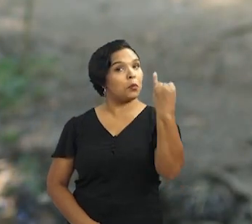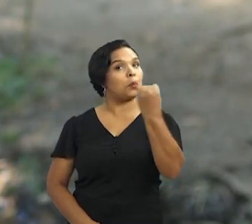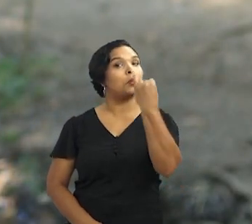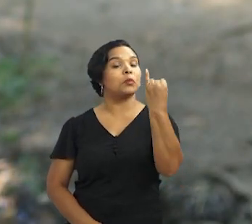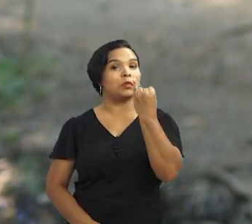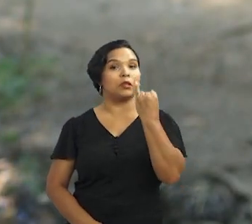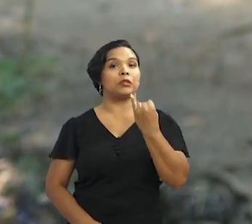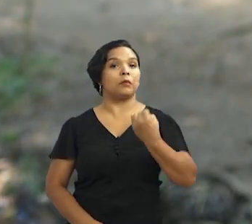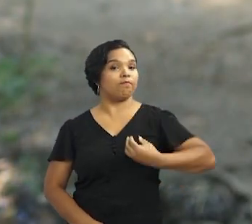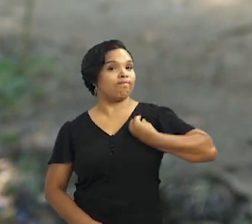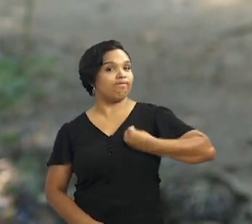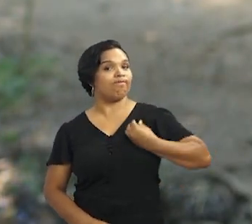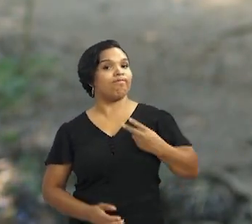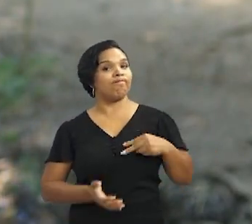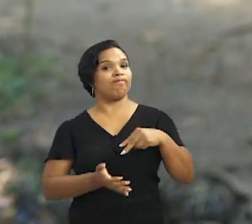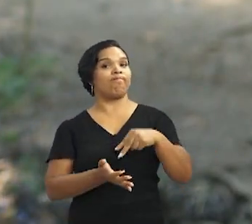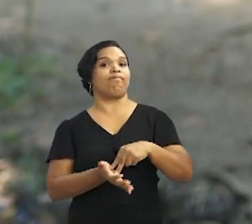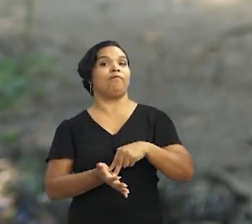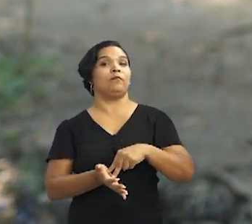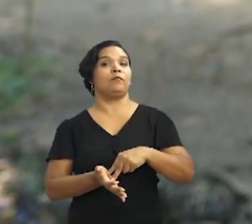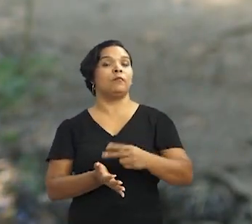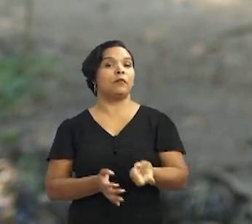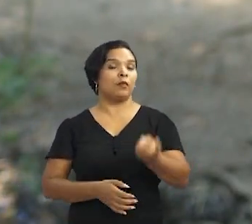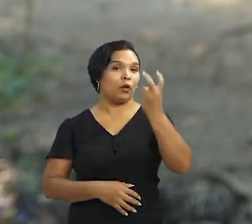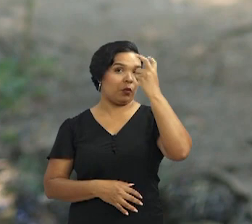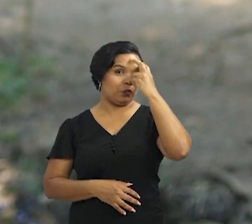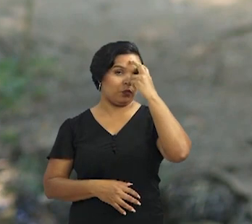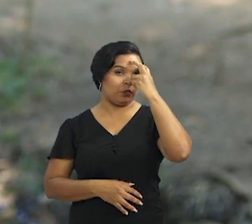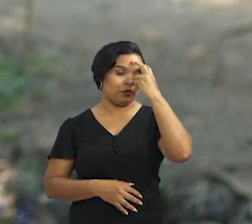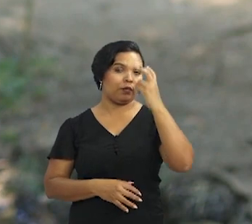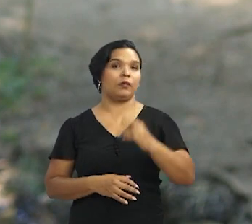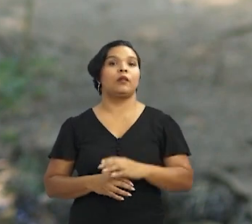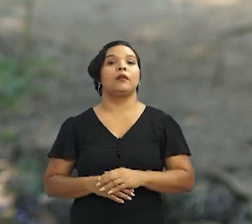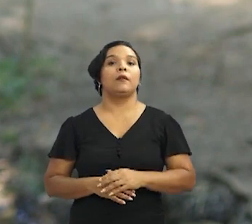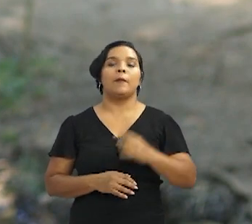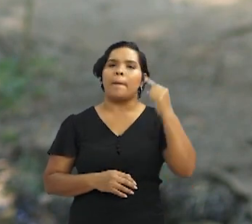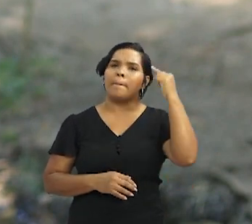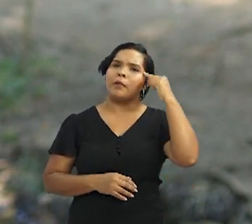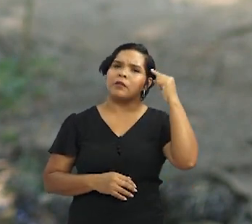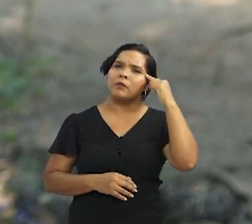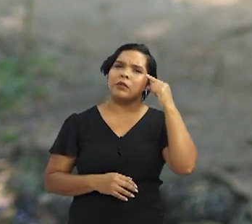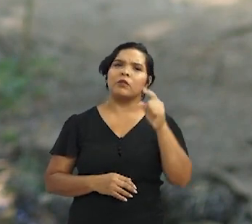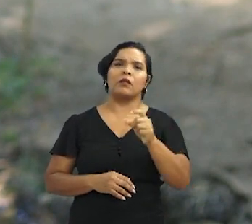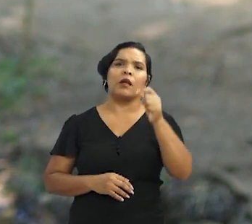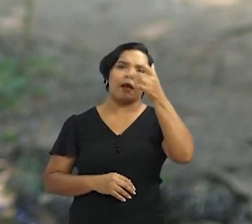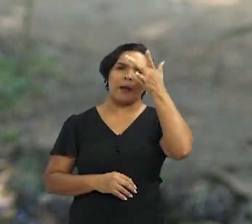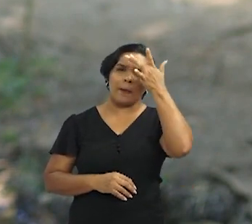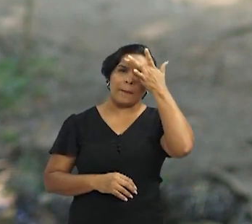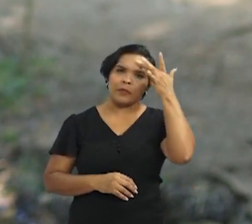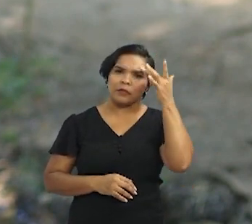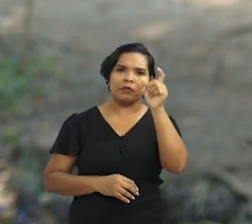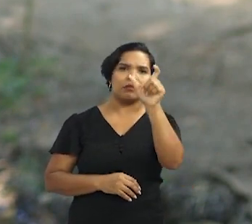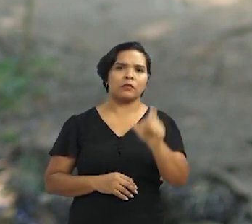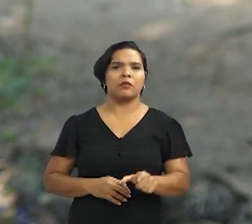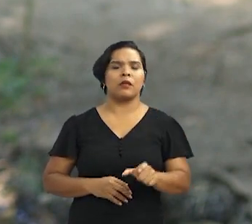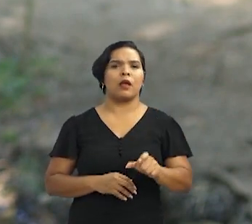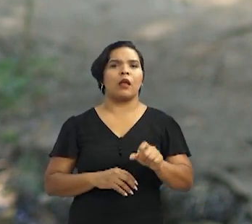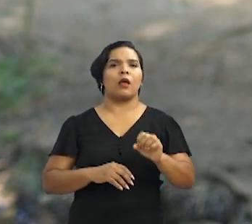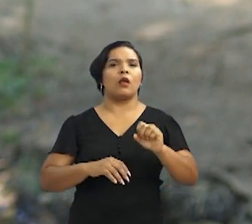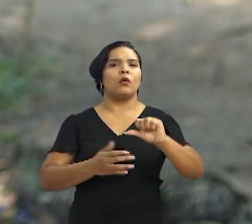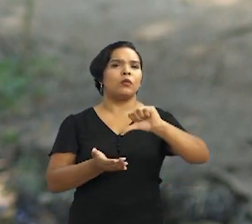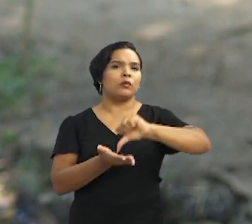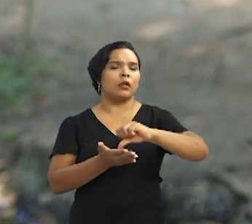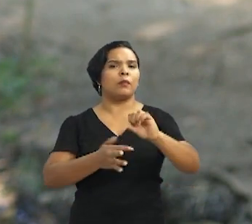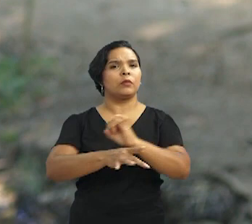A oralidade é uma importante ferramenta para manter vivas as culturas. Com esse pensamento, uma cientista da Universidade de Santa